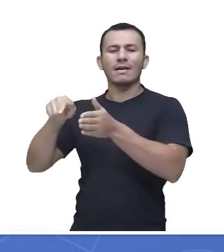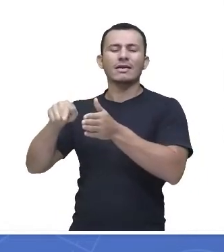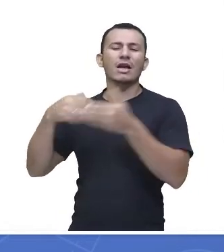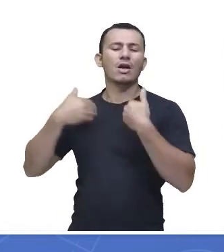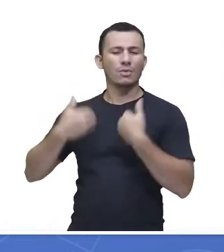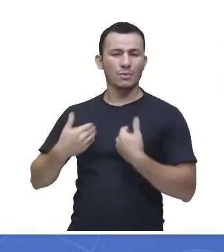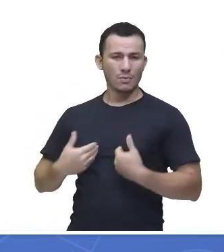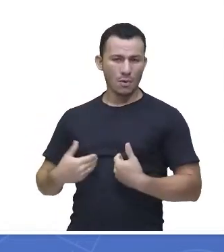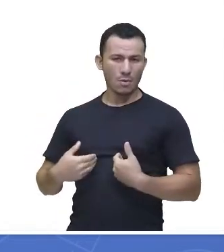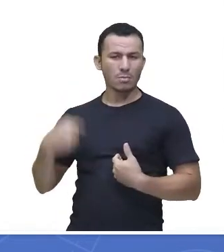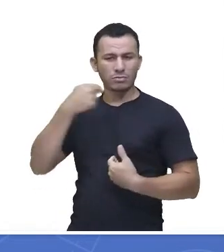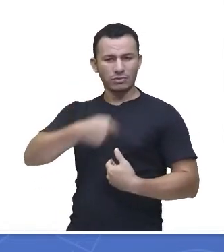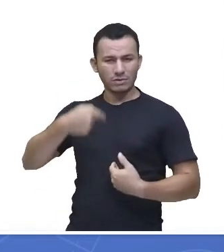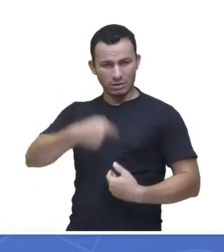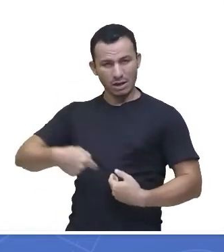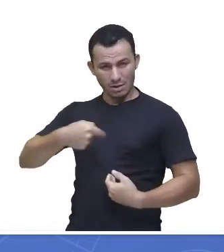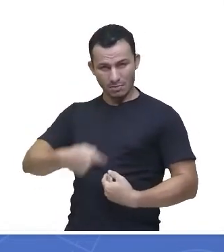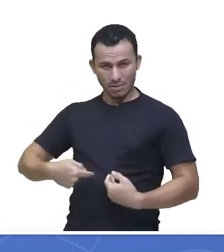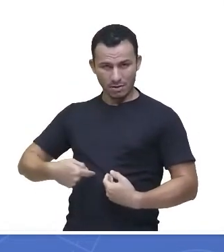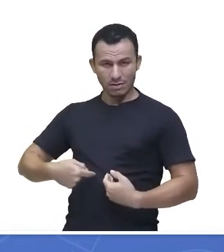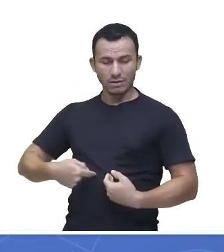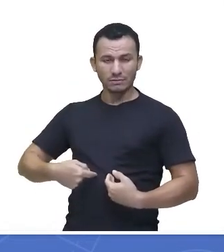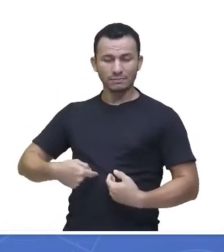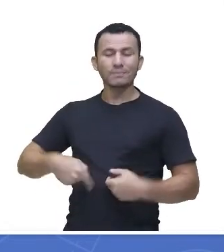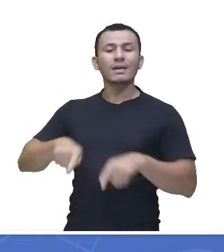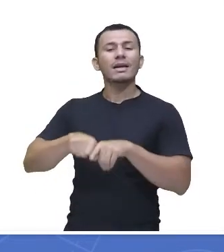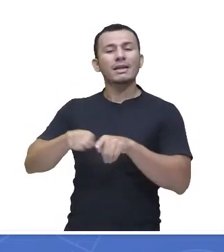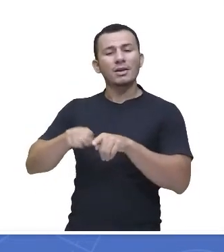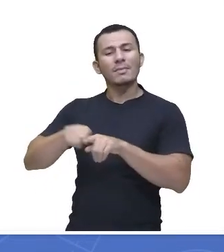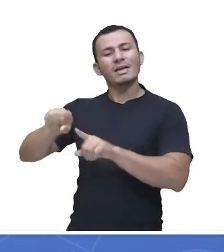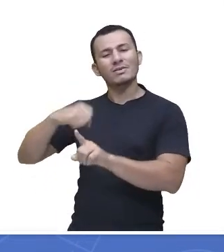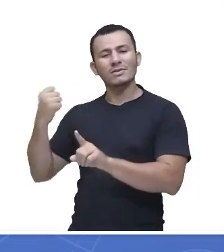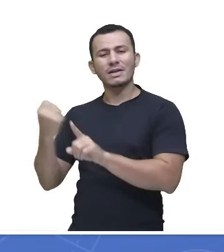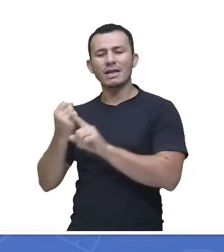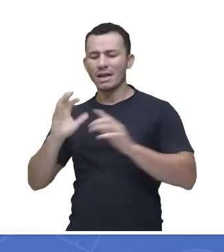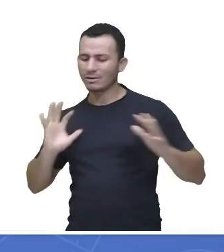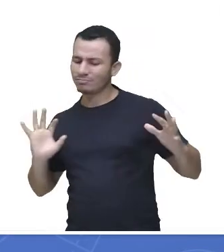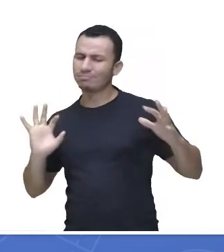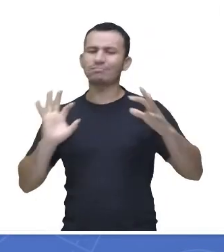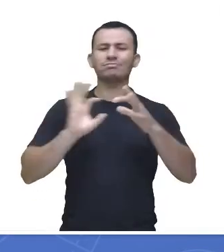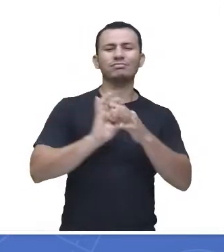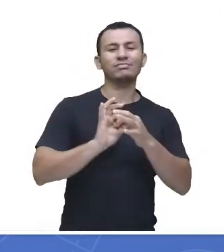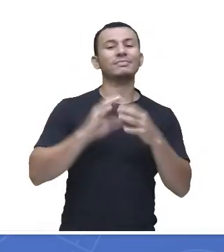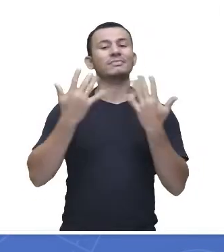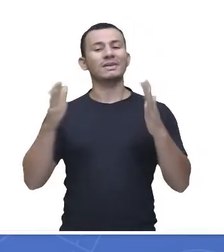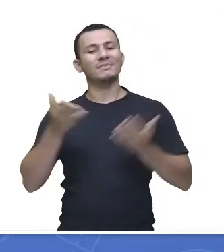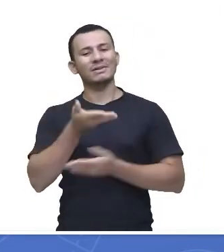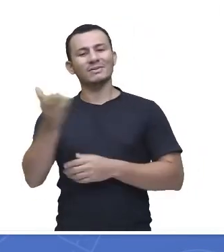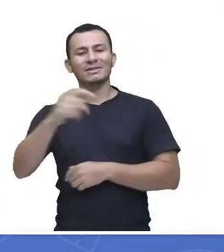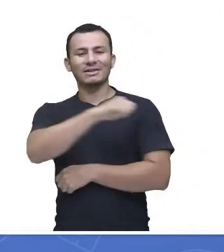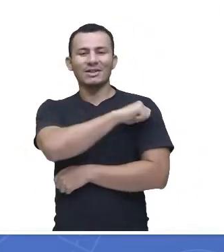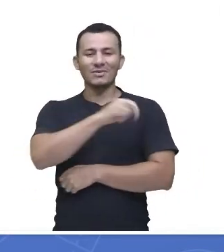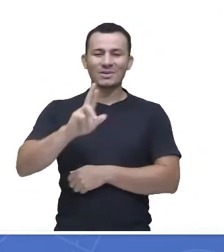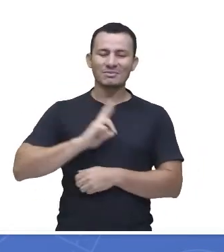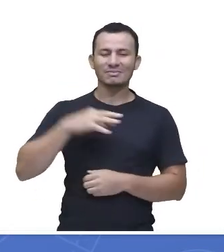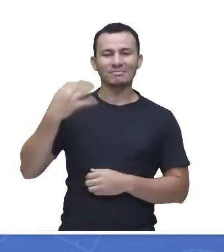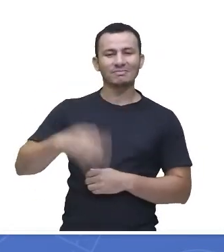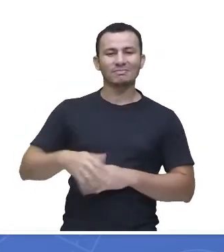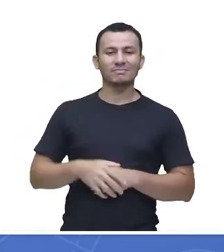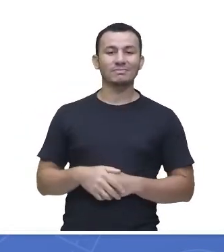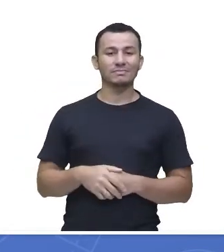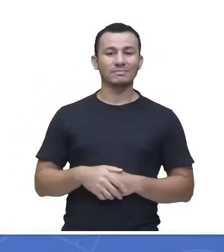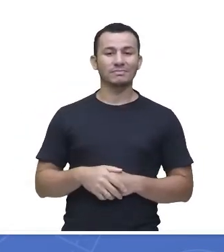humano, o sistema cardíaco, e quanto ao corpo da sociedade. Ok? Então, parabéns para você. Muito bem, vamos para a